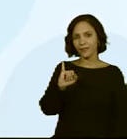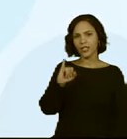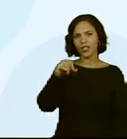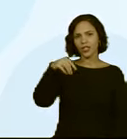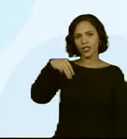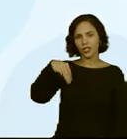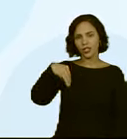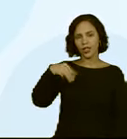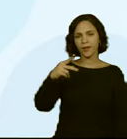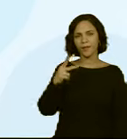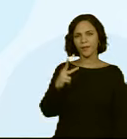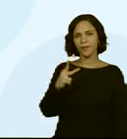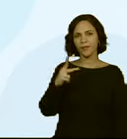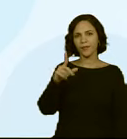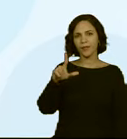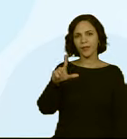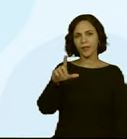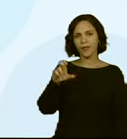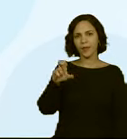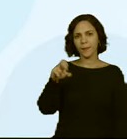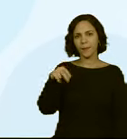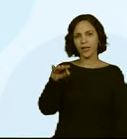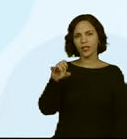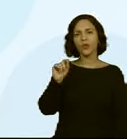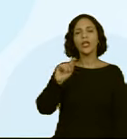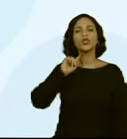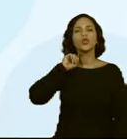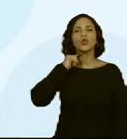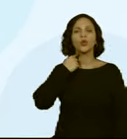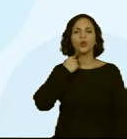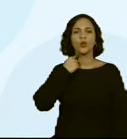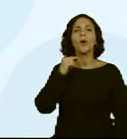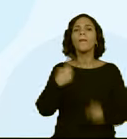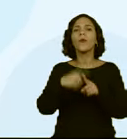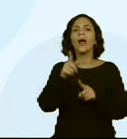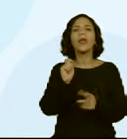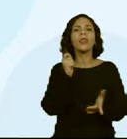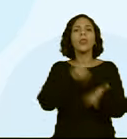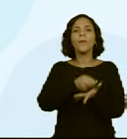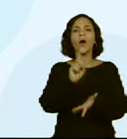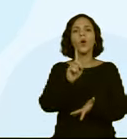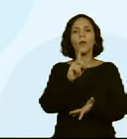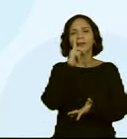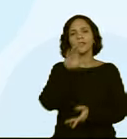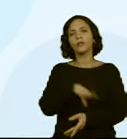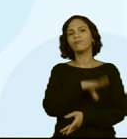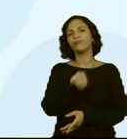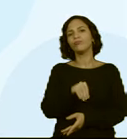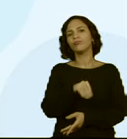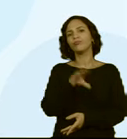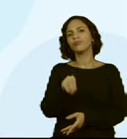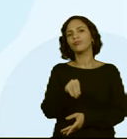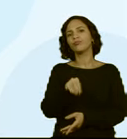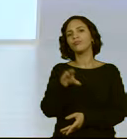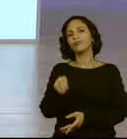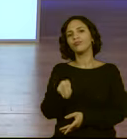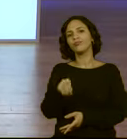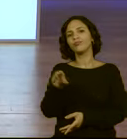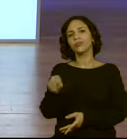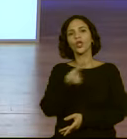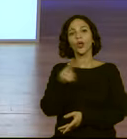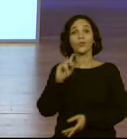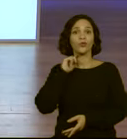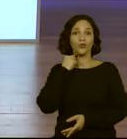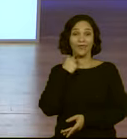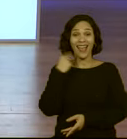que não honra que não paga as suas parcelas em dia então ela acaba se tornando inadimplente